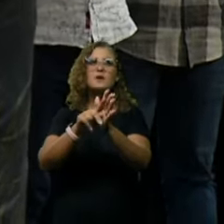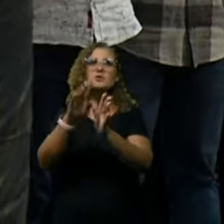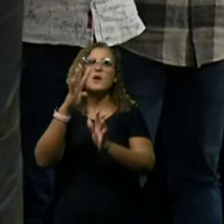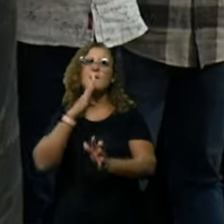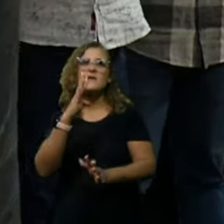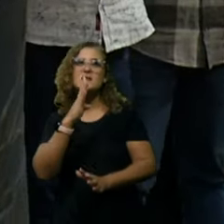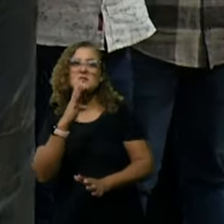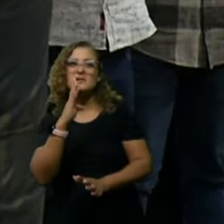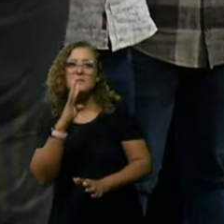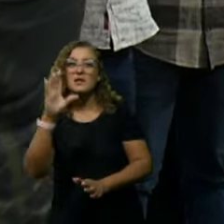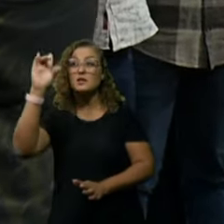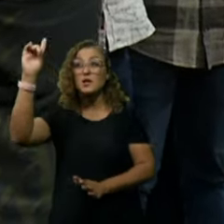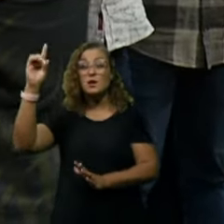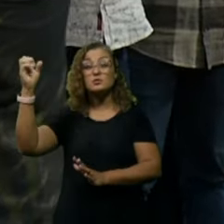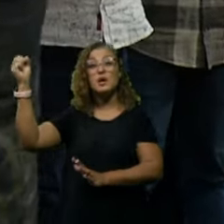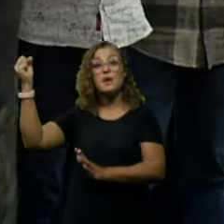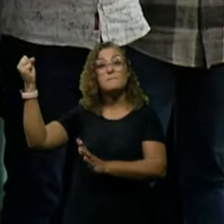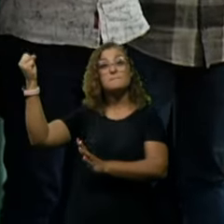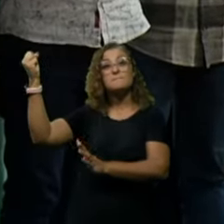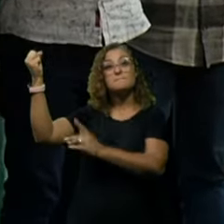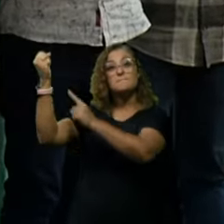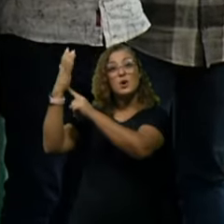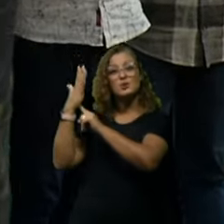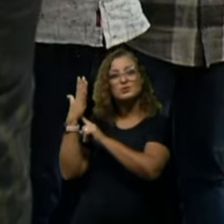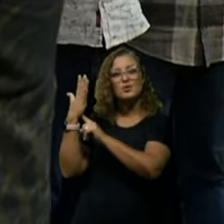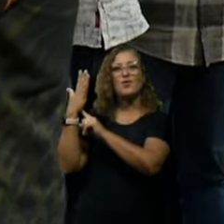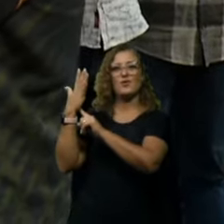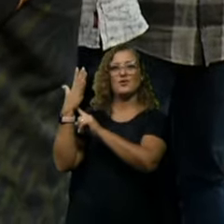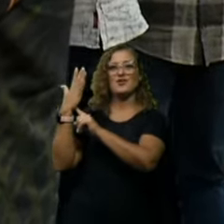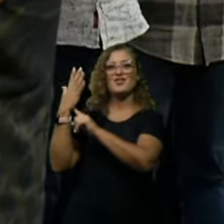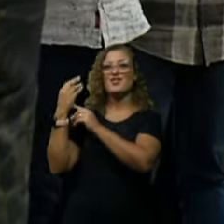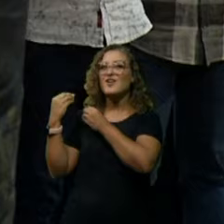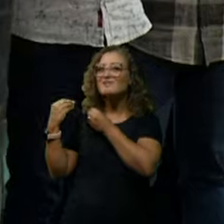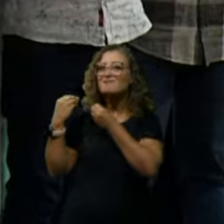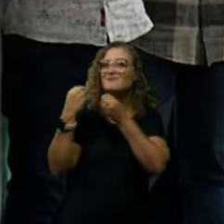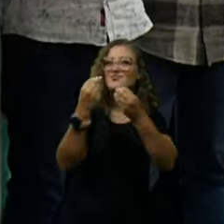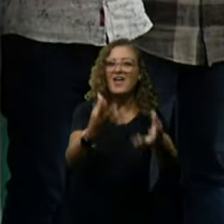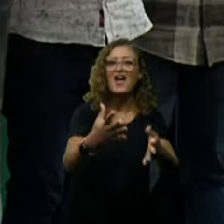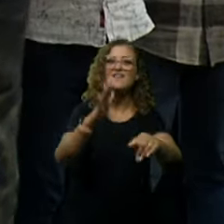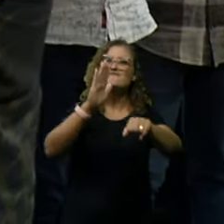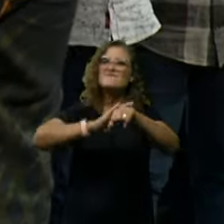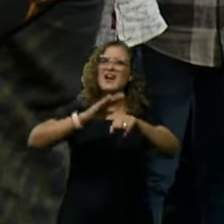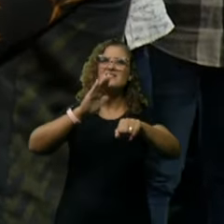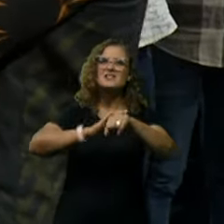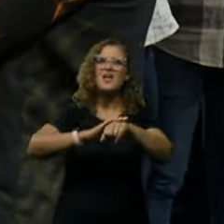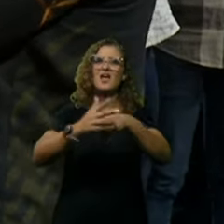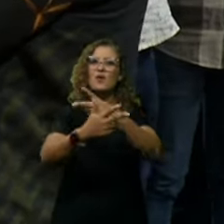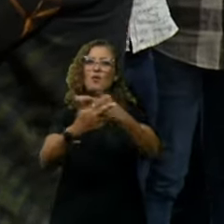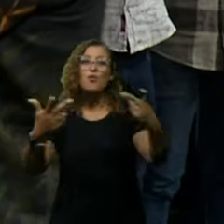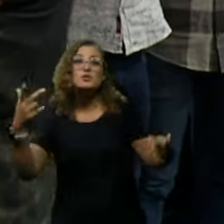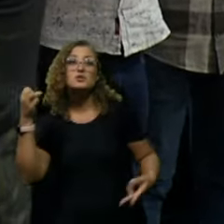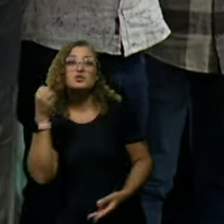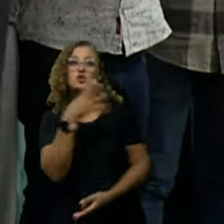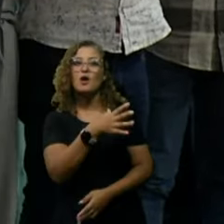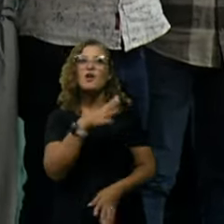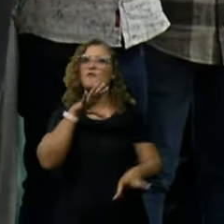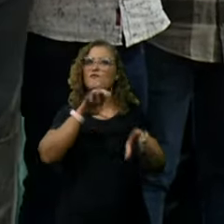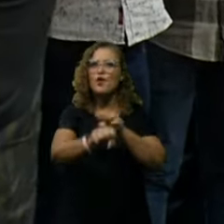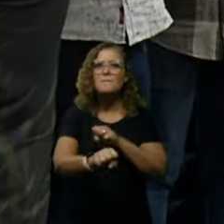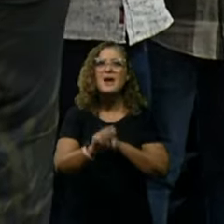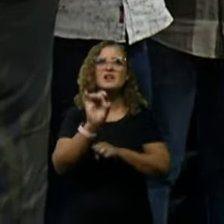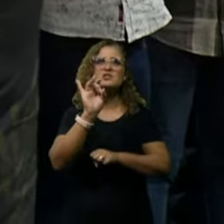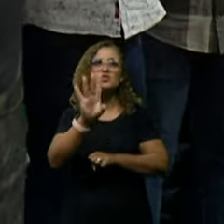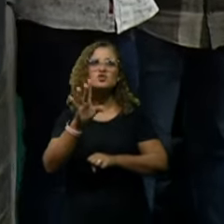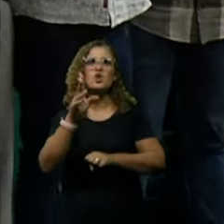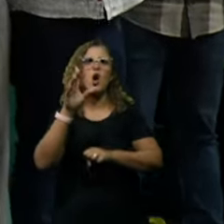ativar nessa hora esse lado Sobrenatural no teu ministério você não vai só formar líderes você vai também fluir